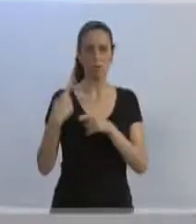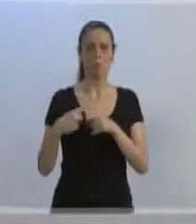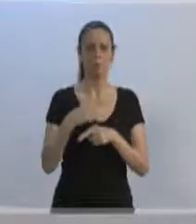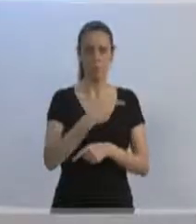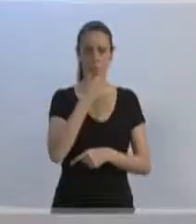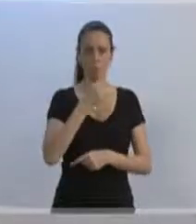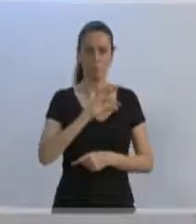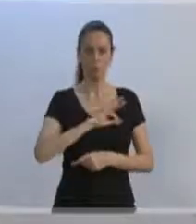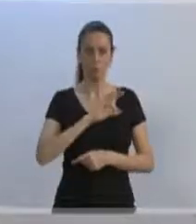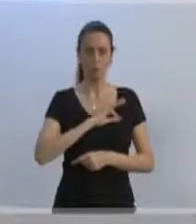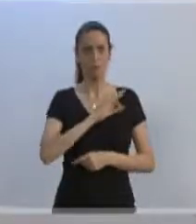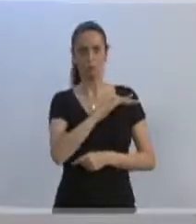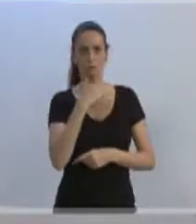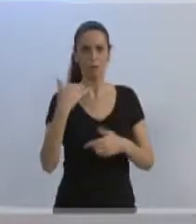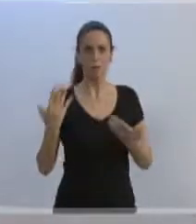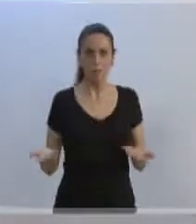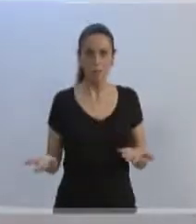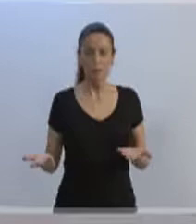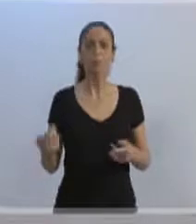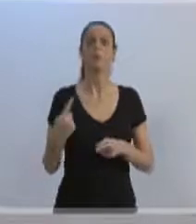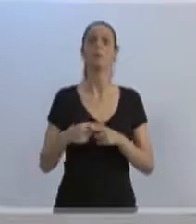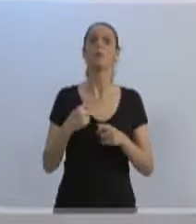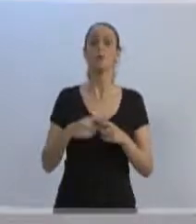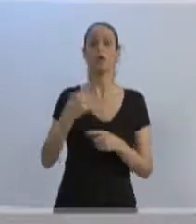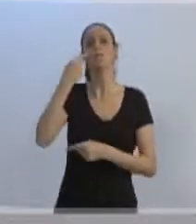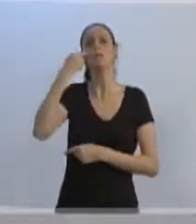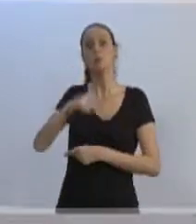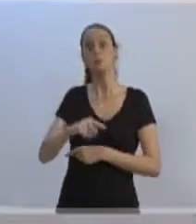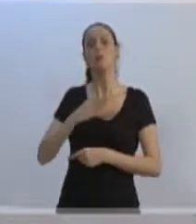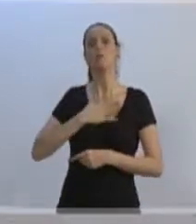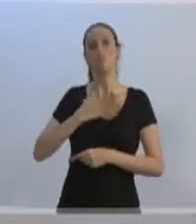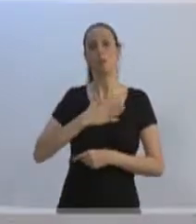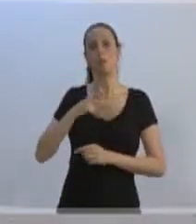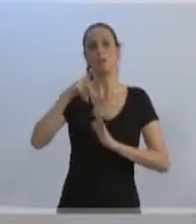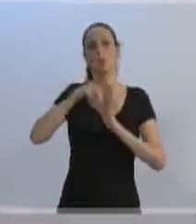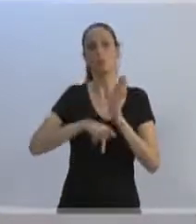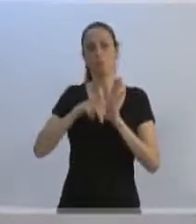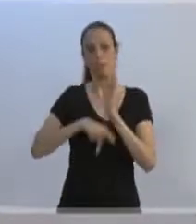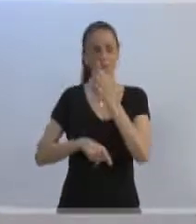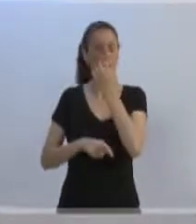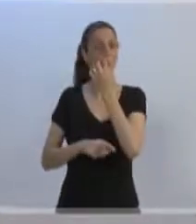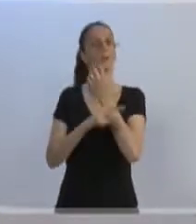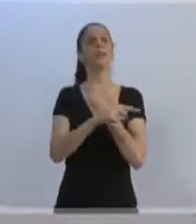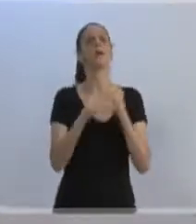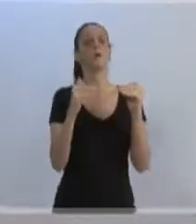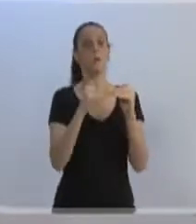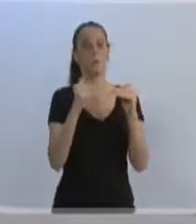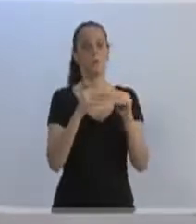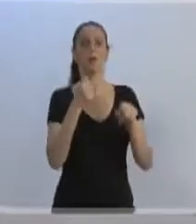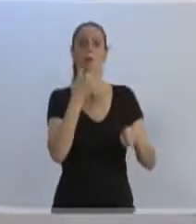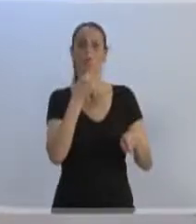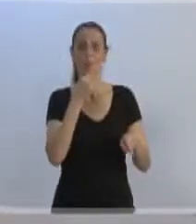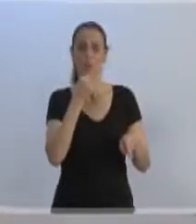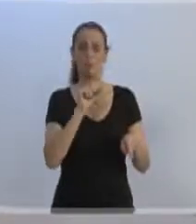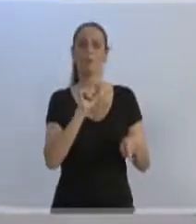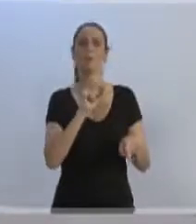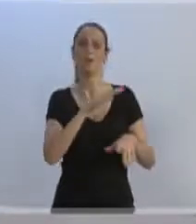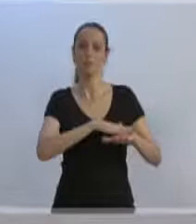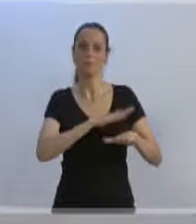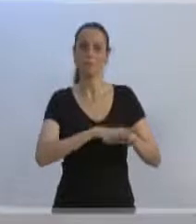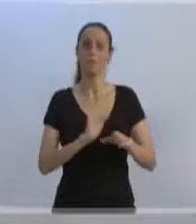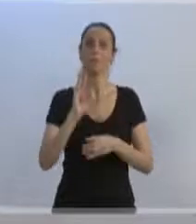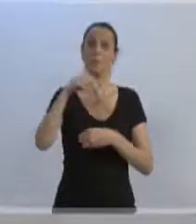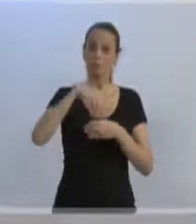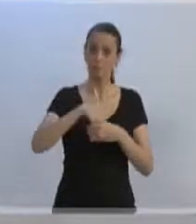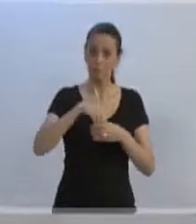ele descobriu o que o projeto de lei que eu quero fazer nessa casa vai ao encontro do que especial fez ele descobriu que dentro do residencial